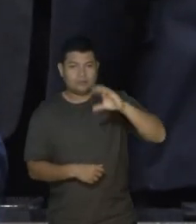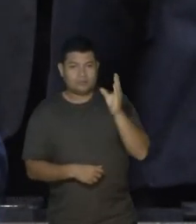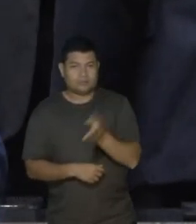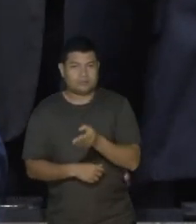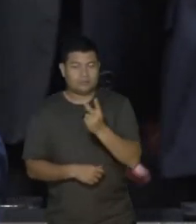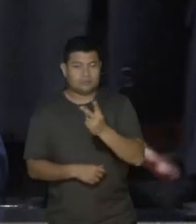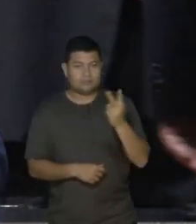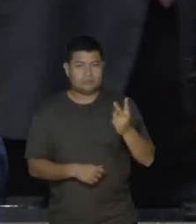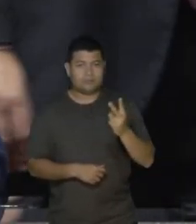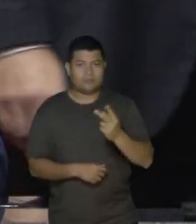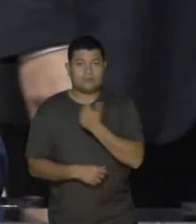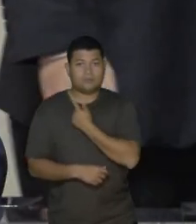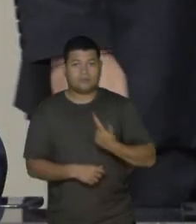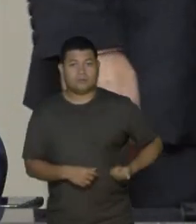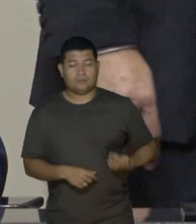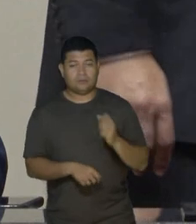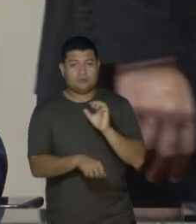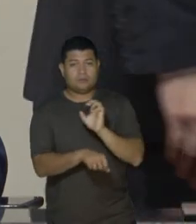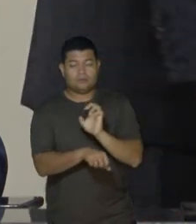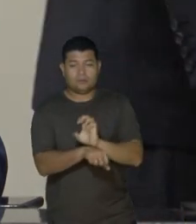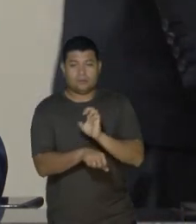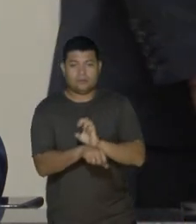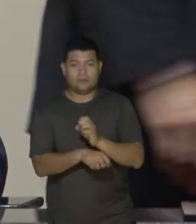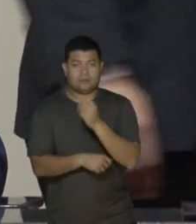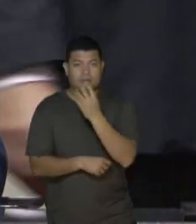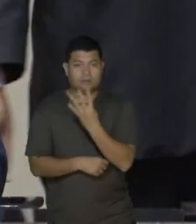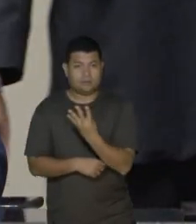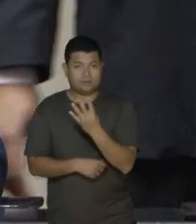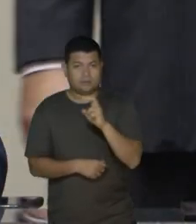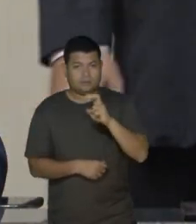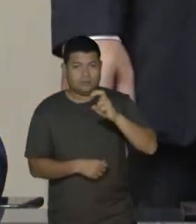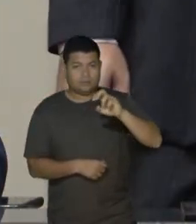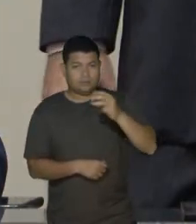359-2022, da autoria do Governo do Estado e